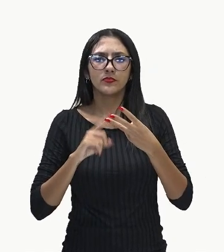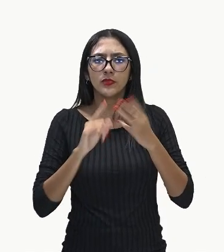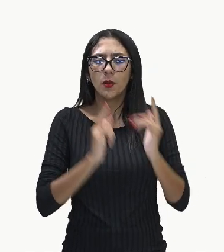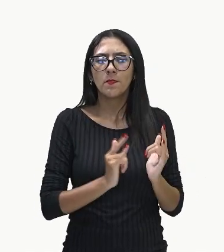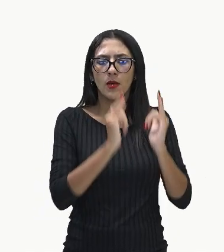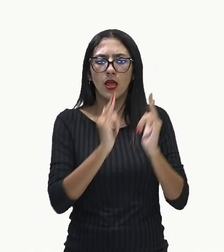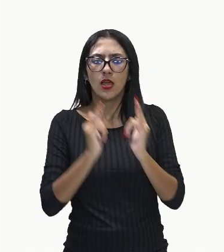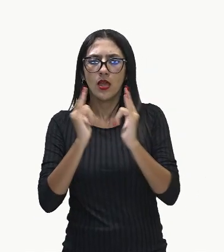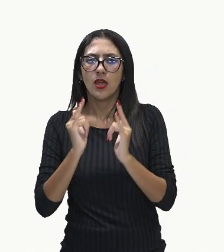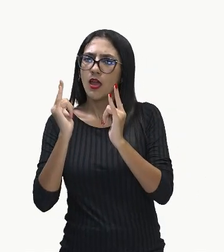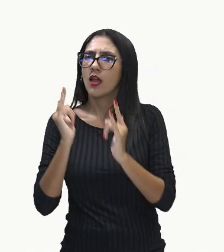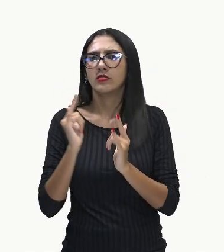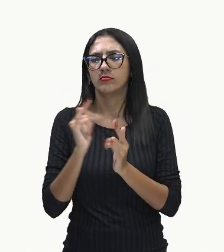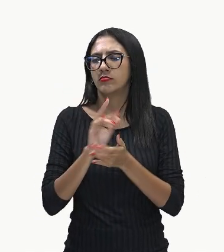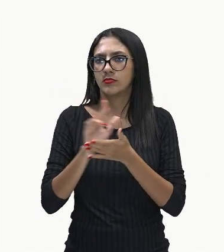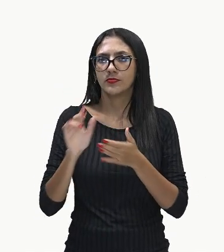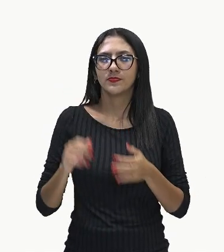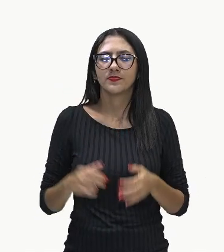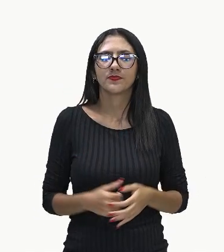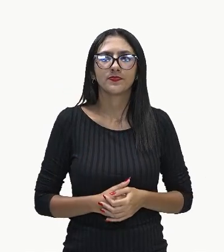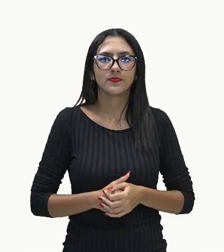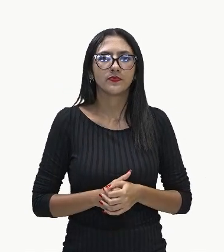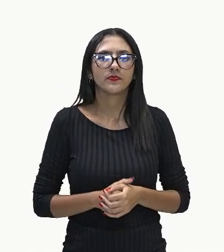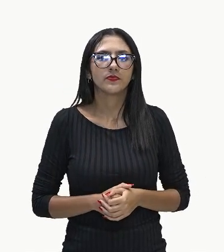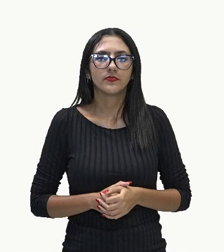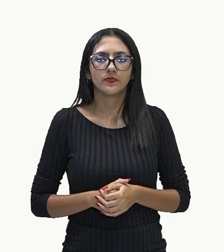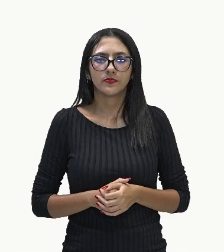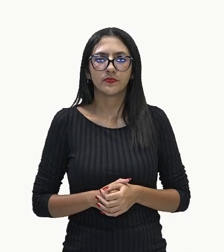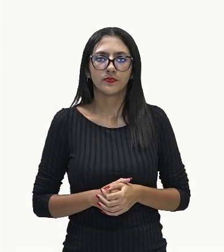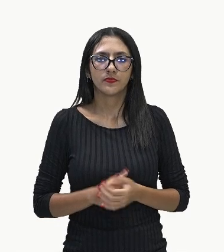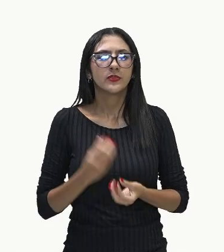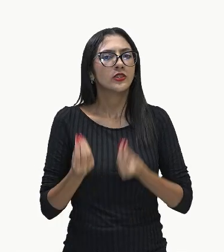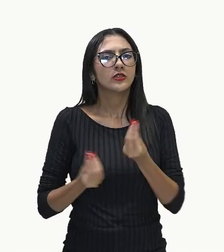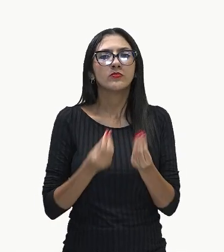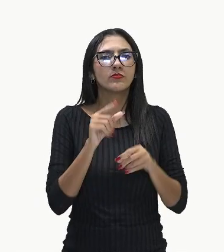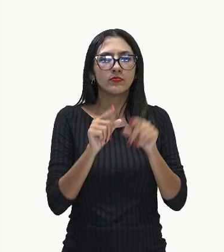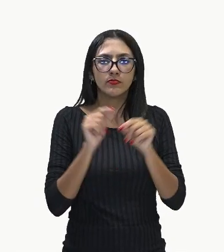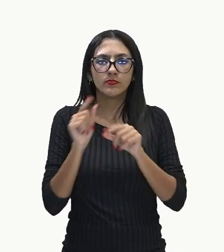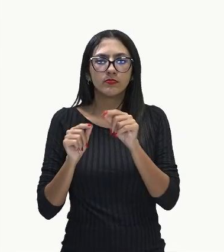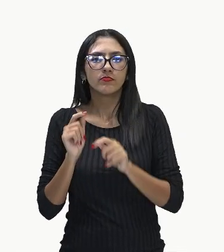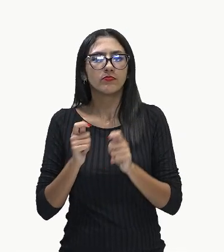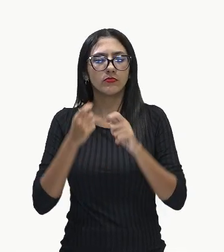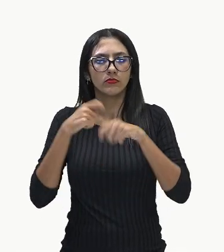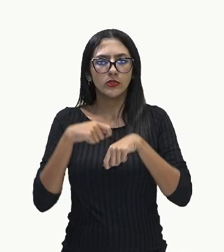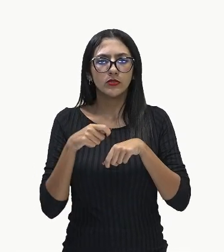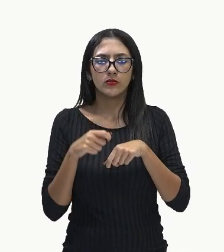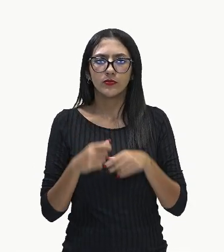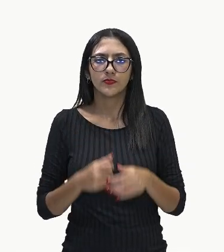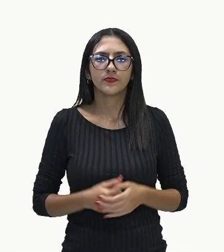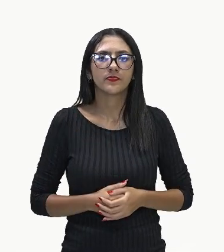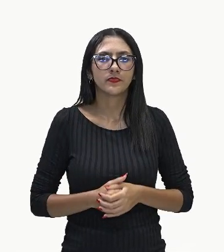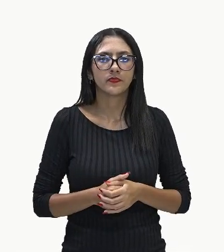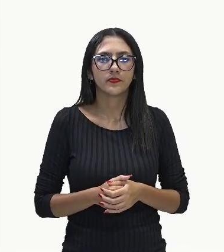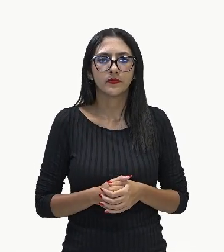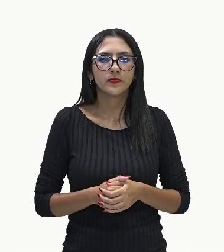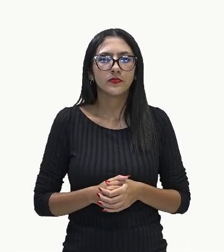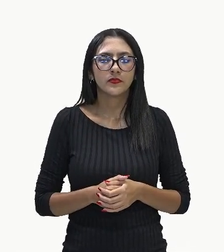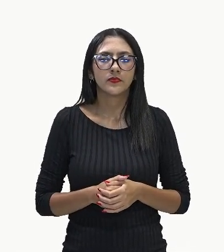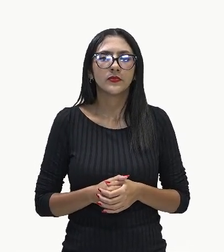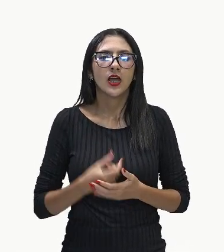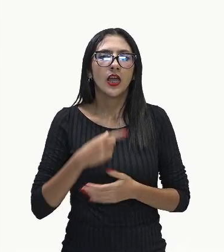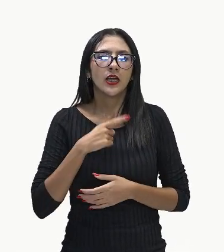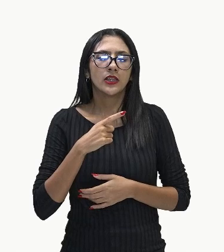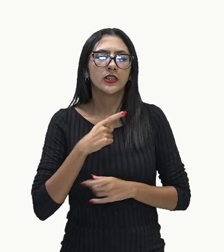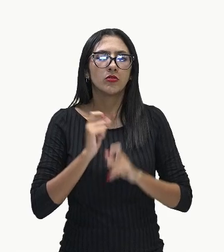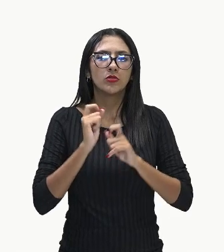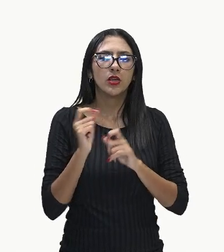ou etc. Para a seleção dos elementos que farão parte da amostra, é elaborado um sistema